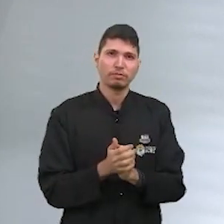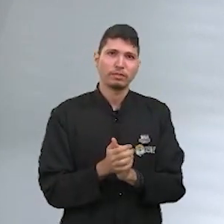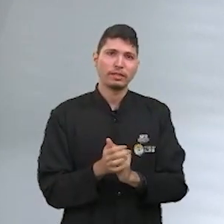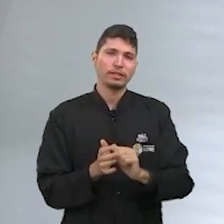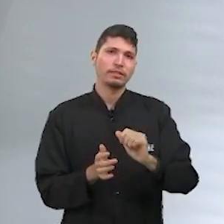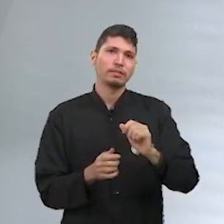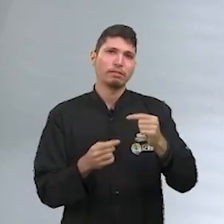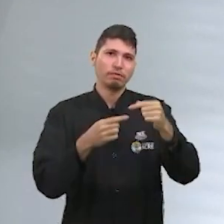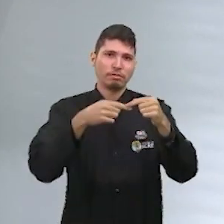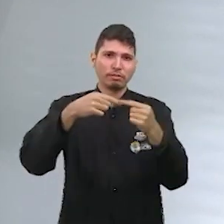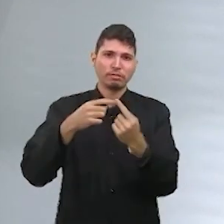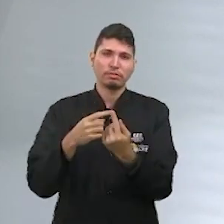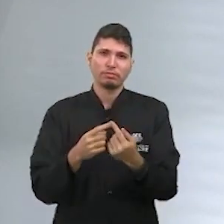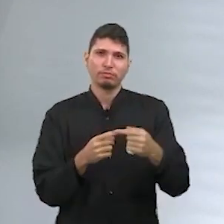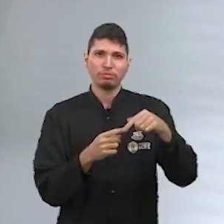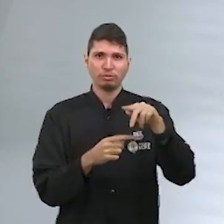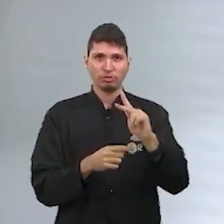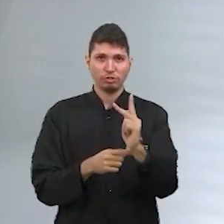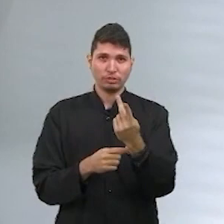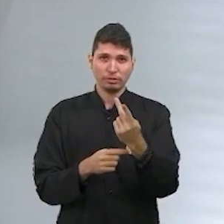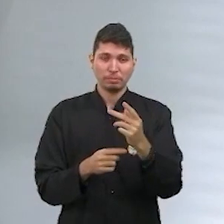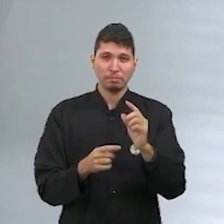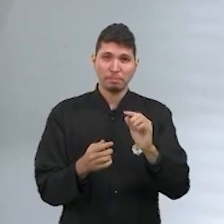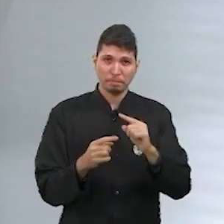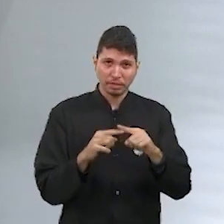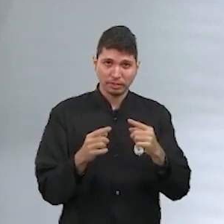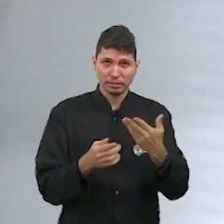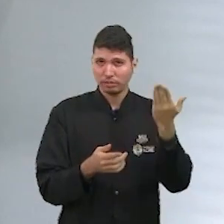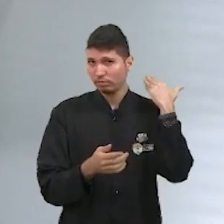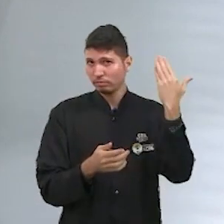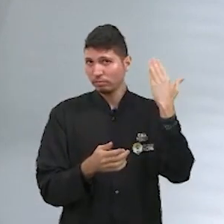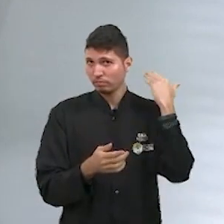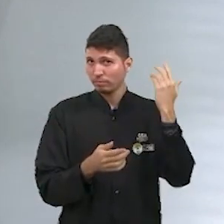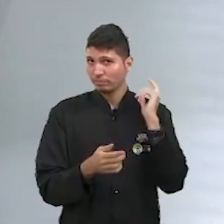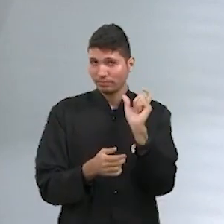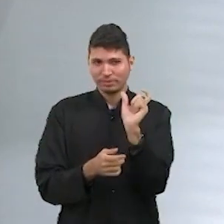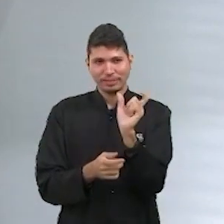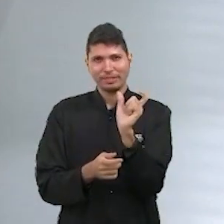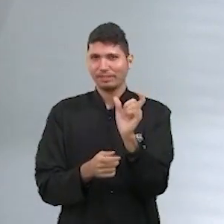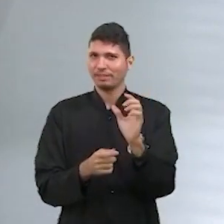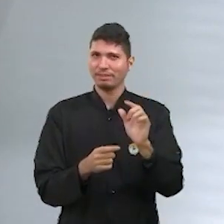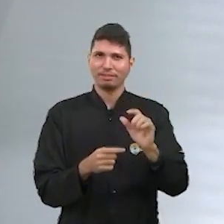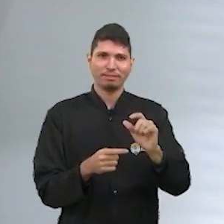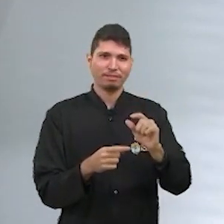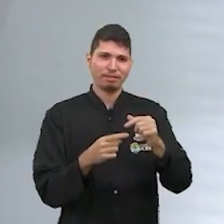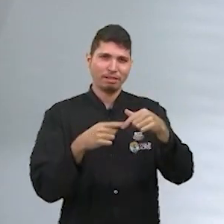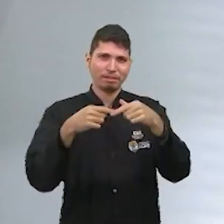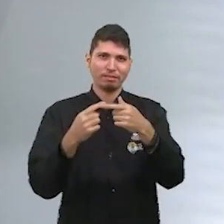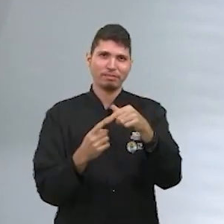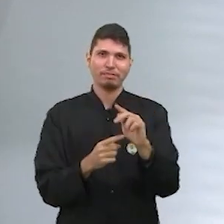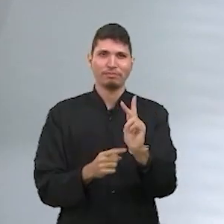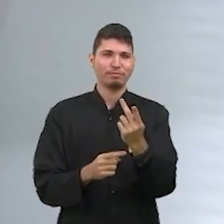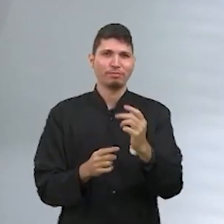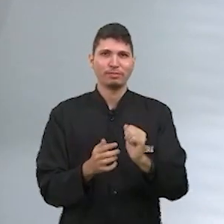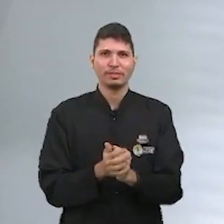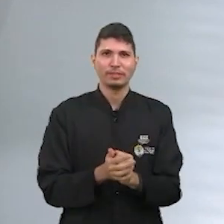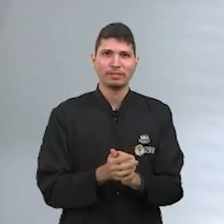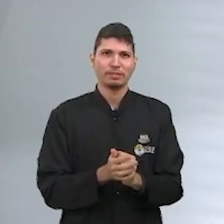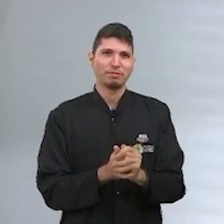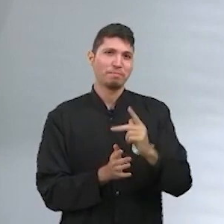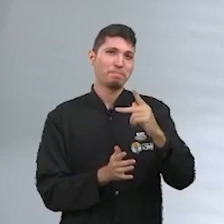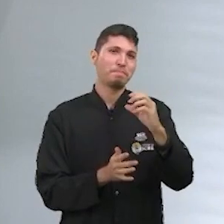hidrogênio. Algumas provas, livros bem antigos, não era chamado de ligação de hidrogênio, sim chamado de ponte